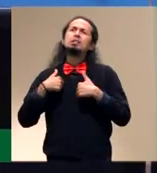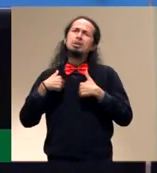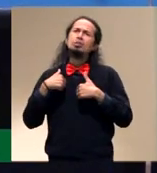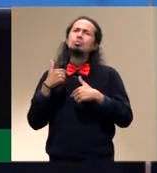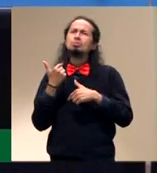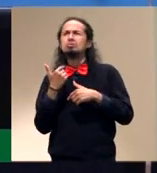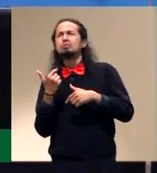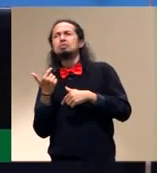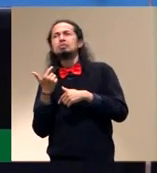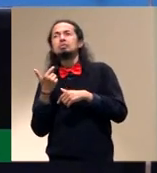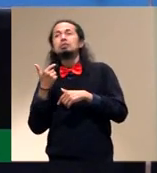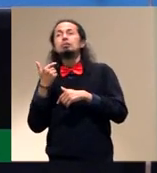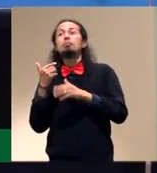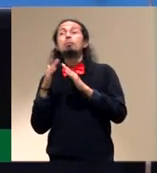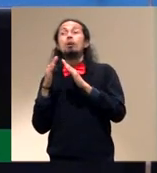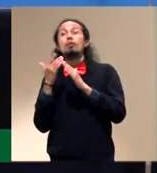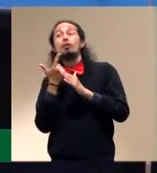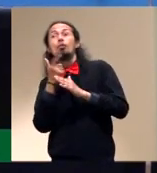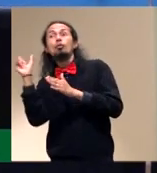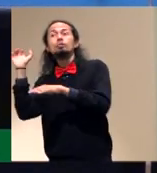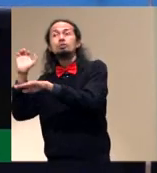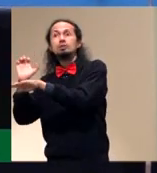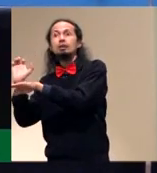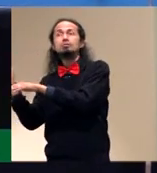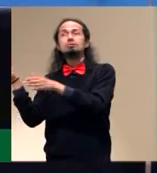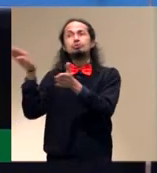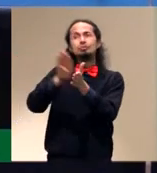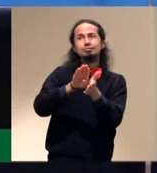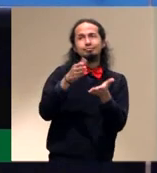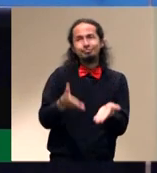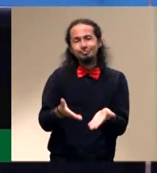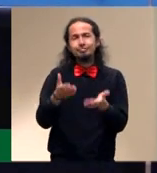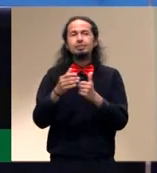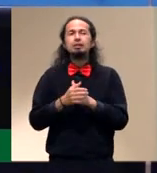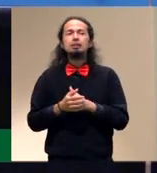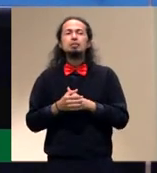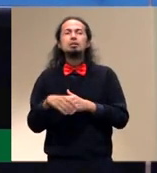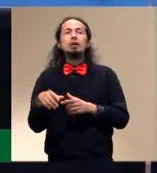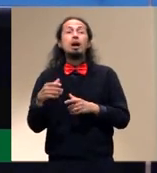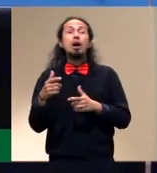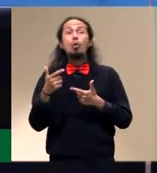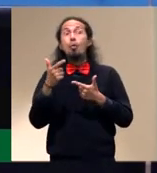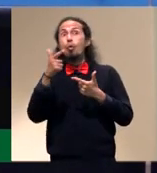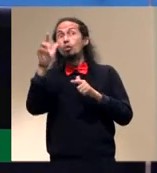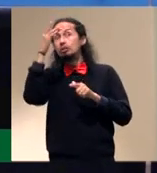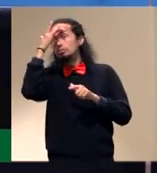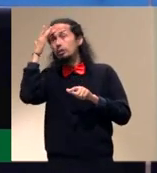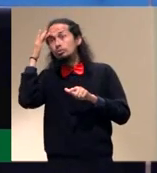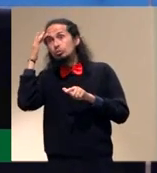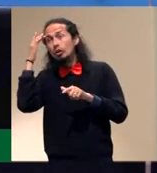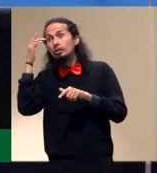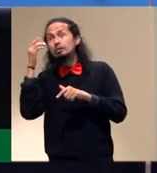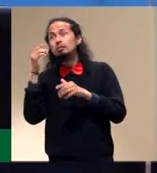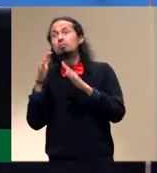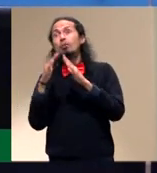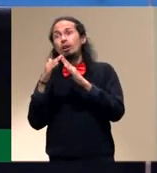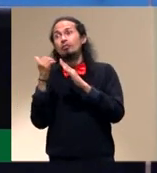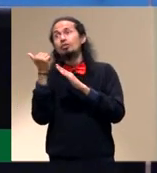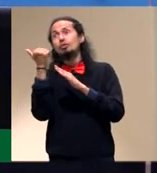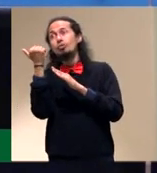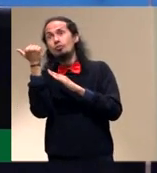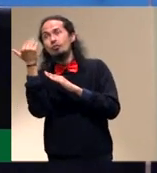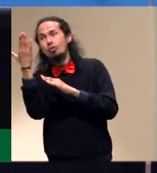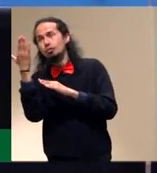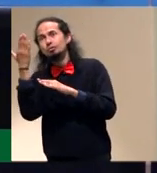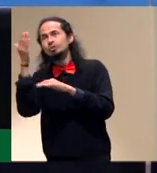eu acredito que, para quem chegue nessa rede, às vezes causa um grande estranhamento, porque eu não finalizei de contar